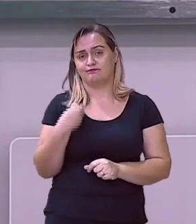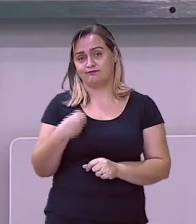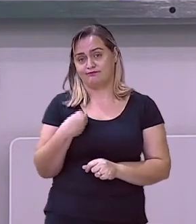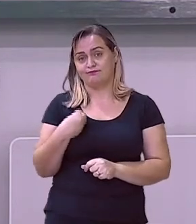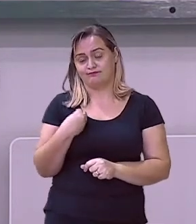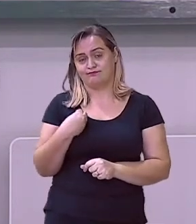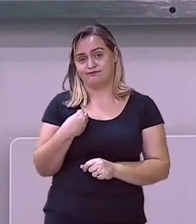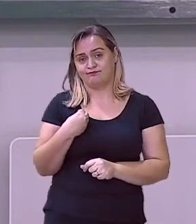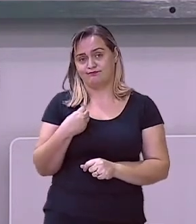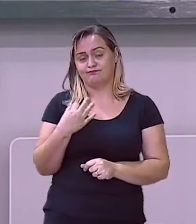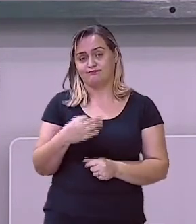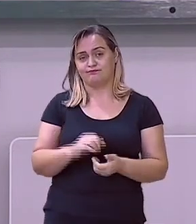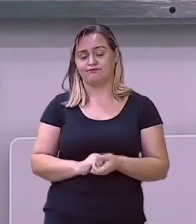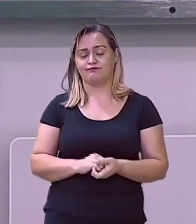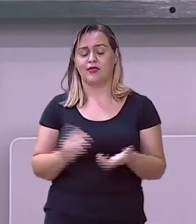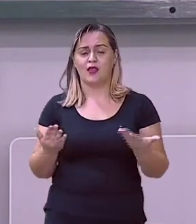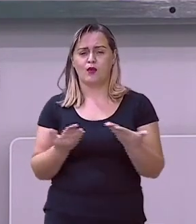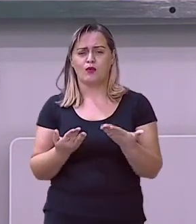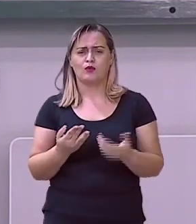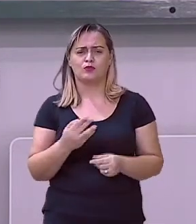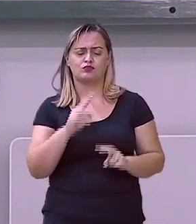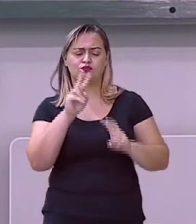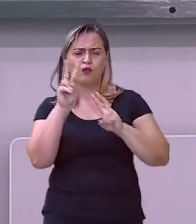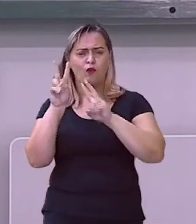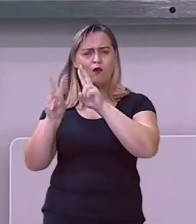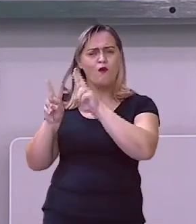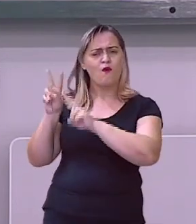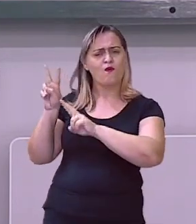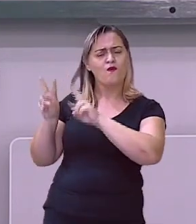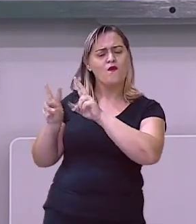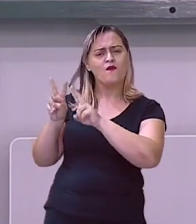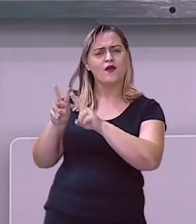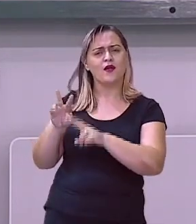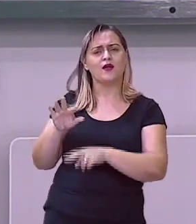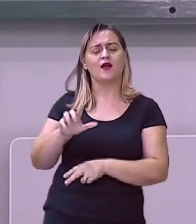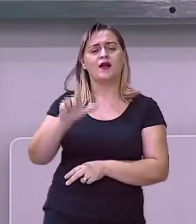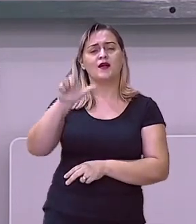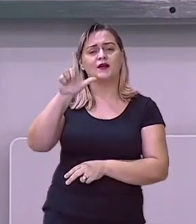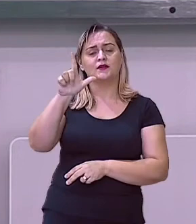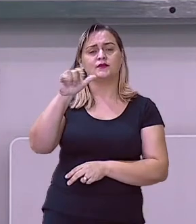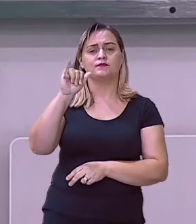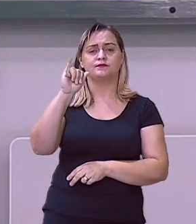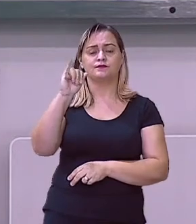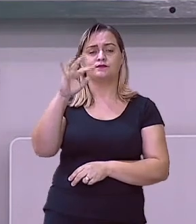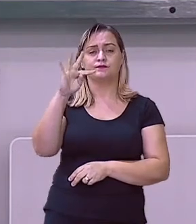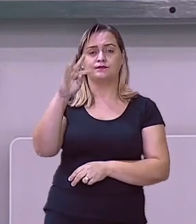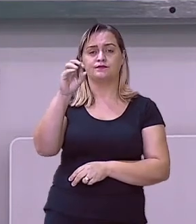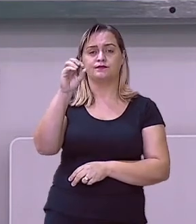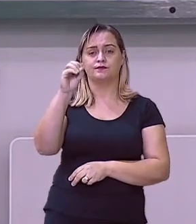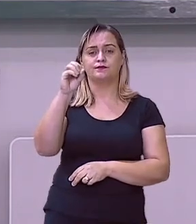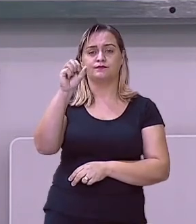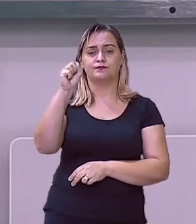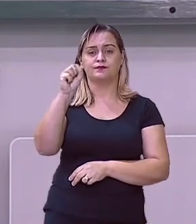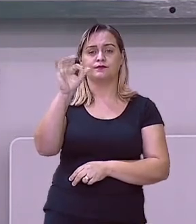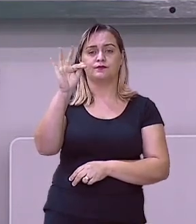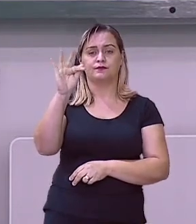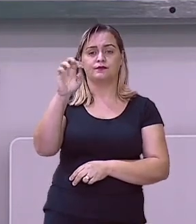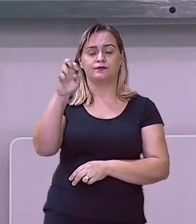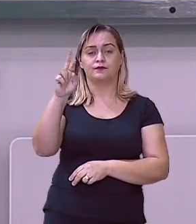Então, vamos falar agora, vamos falar sobre uma das camadas, ok?